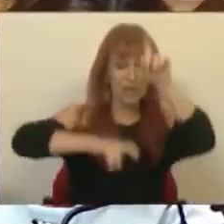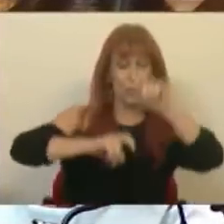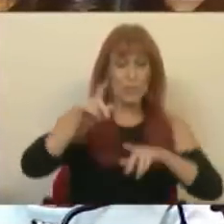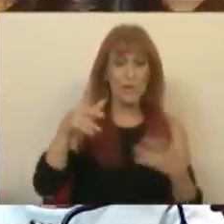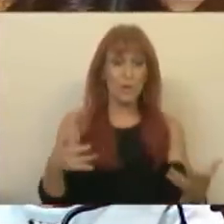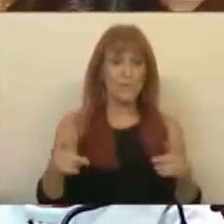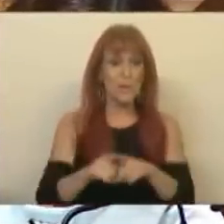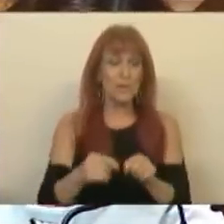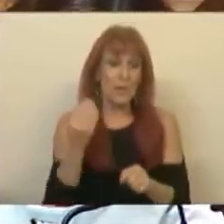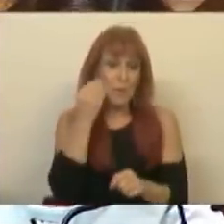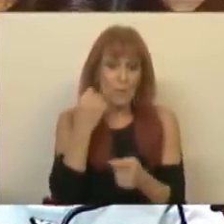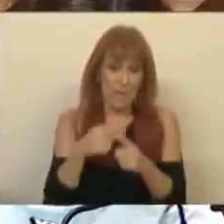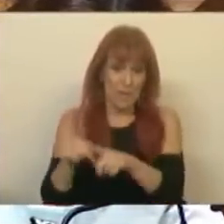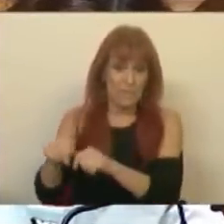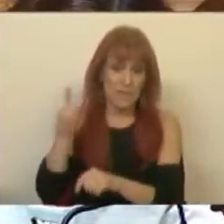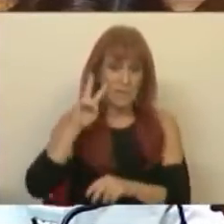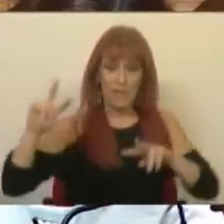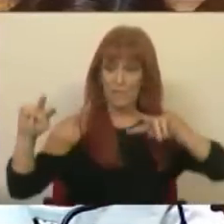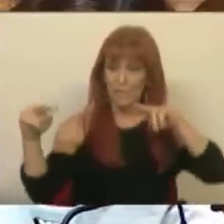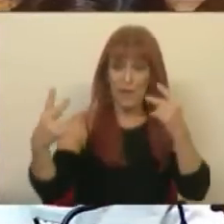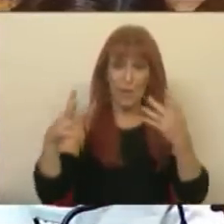várias formas de utilizar